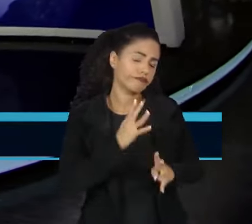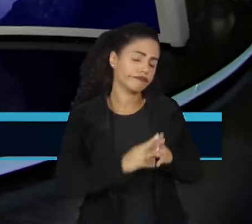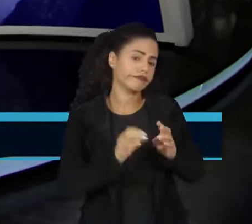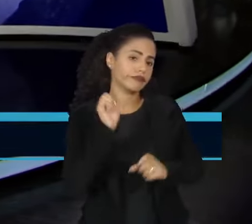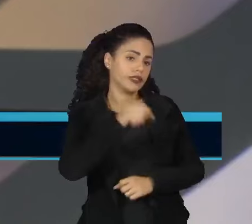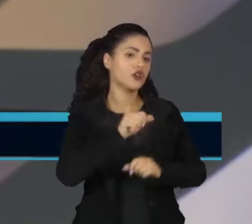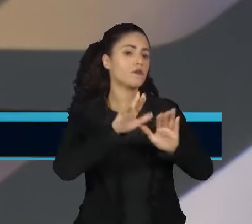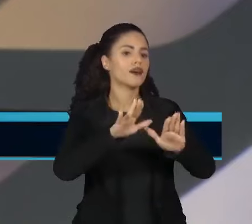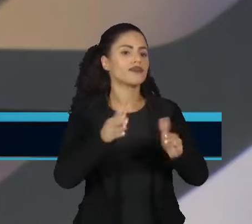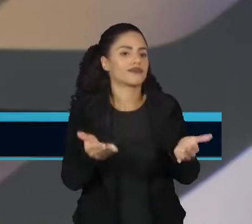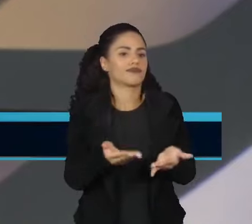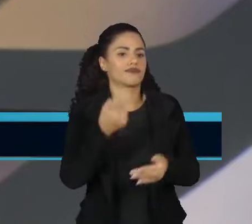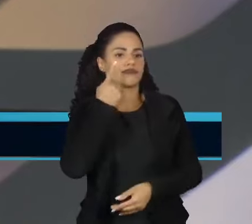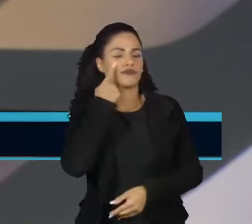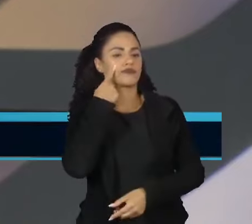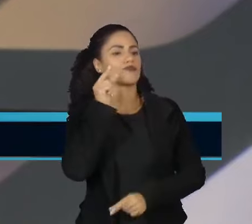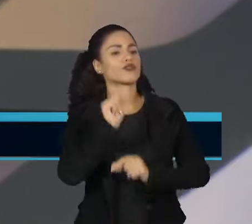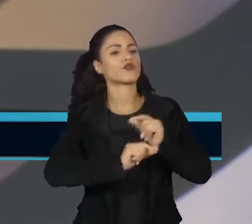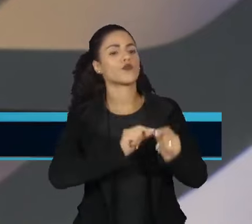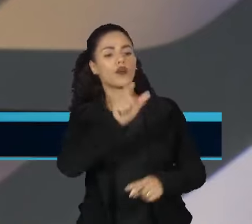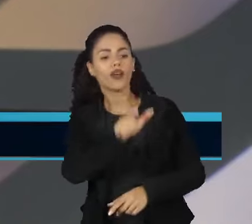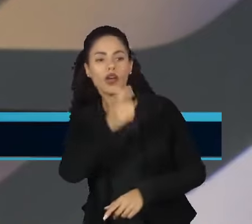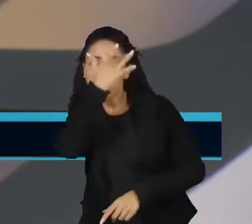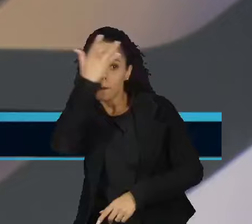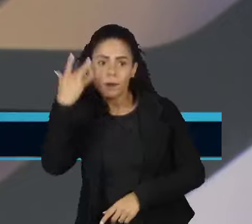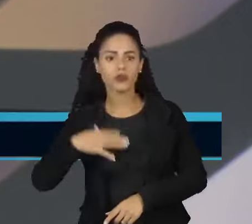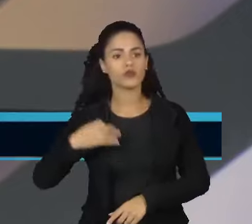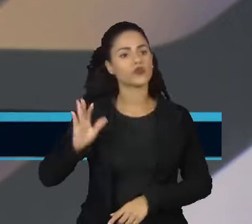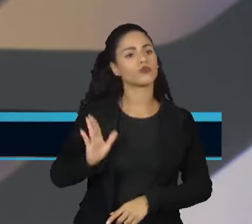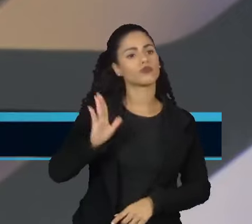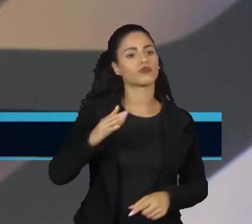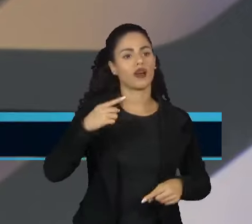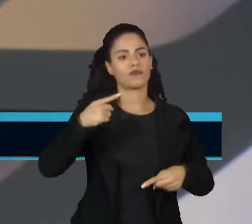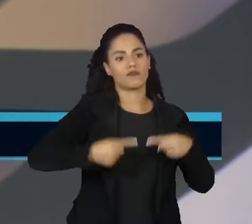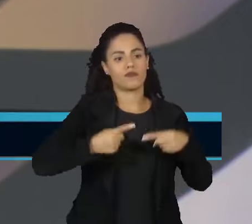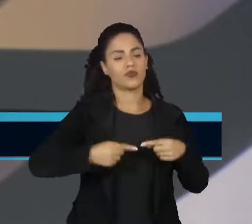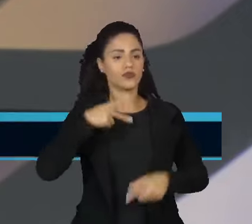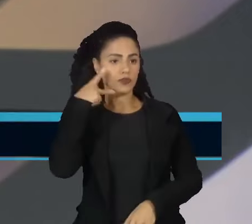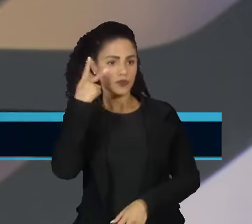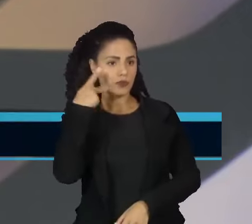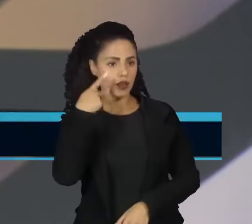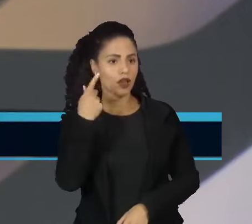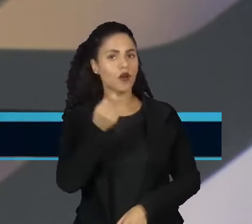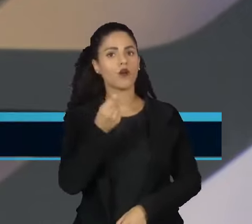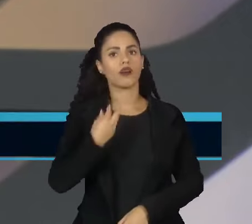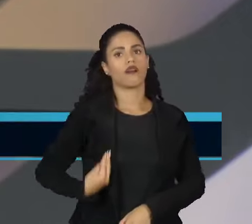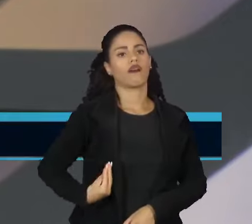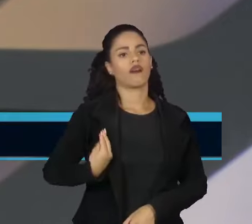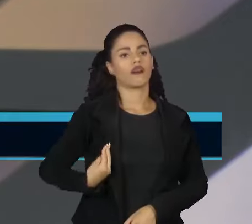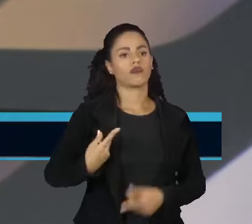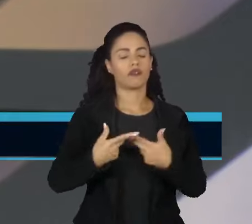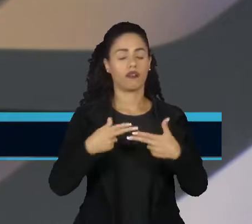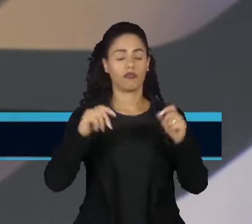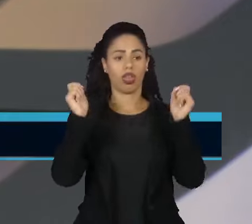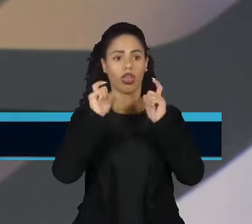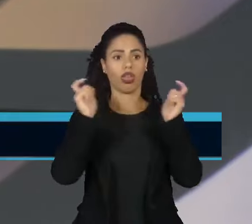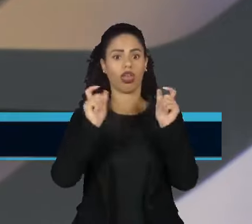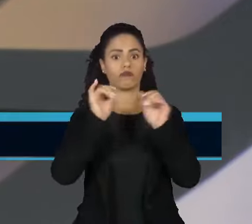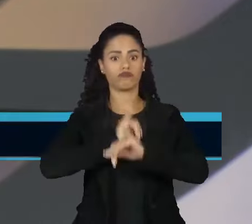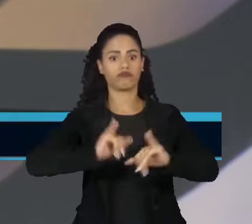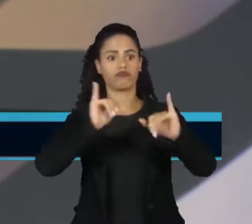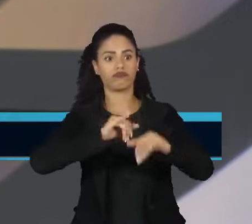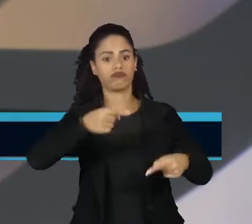está diante aqui de um candidato, de um político que vive da política de escândalo. Então,